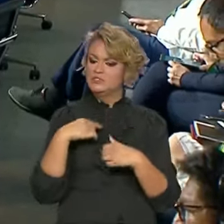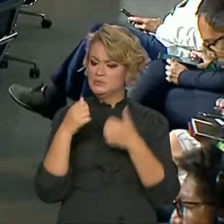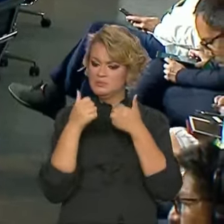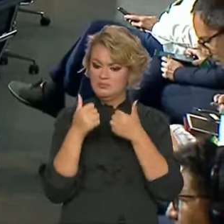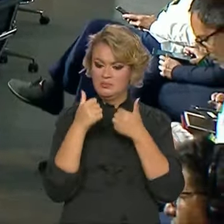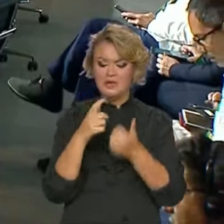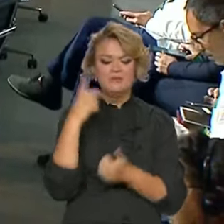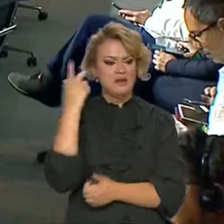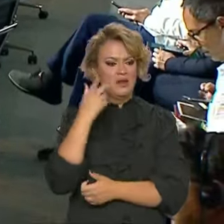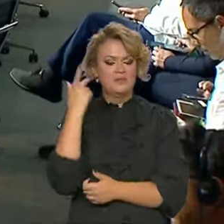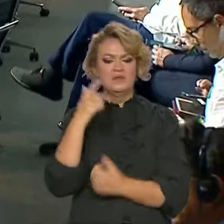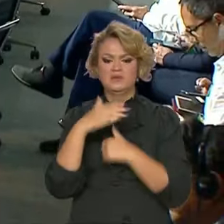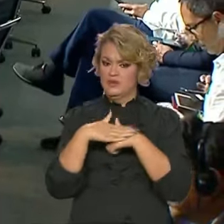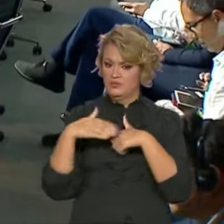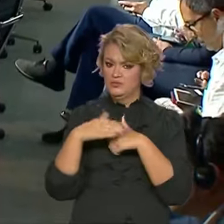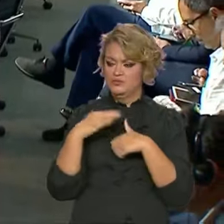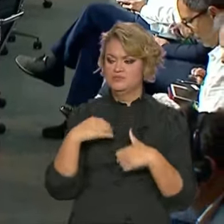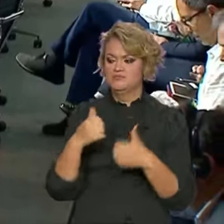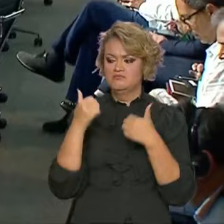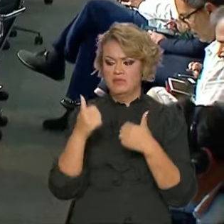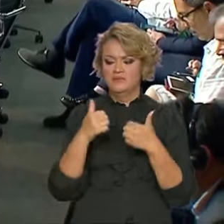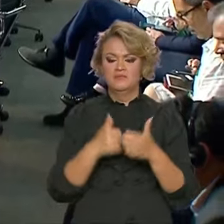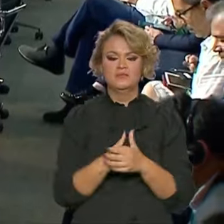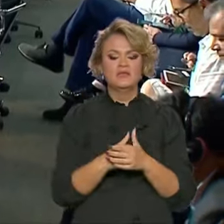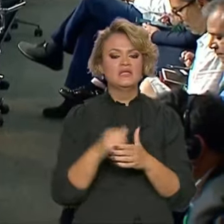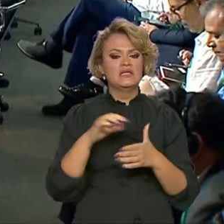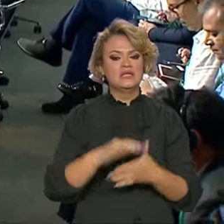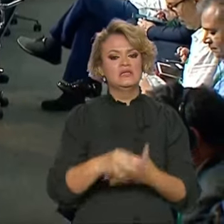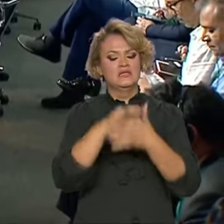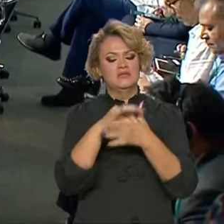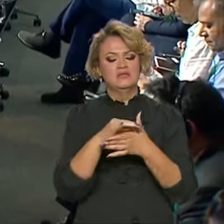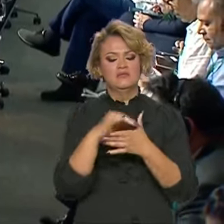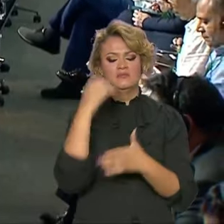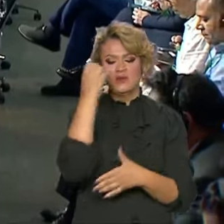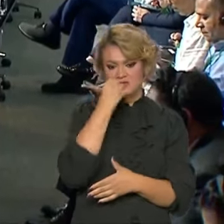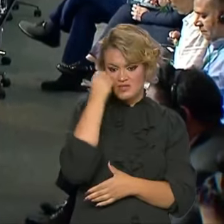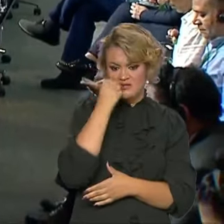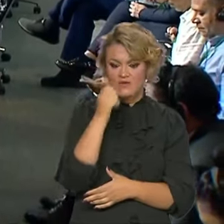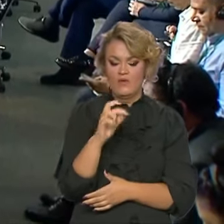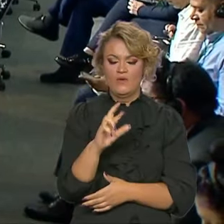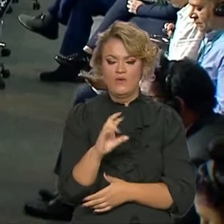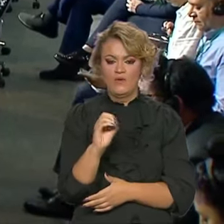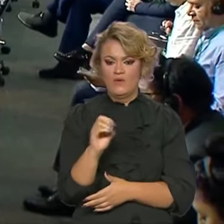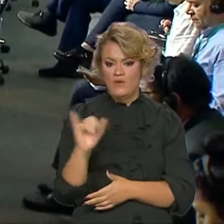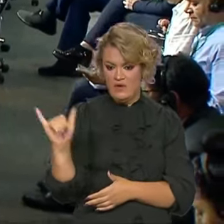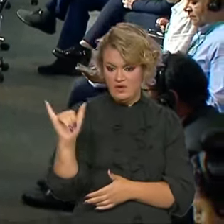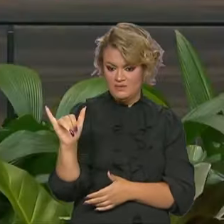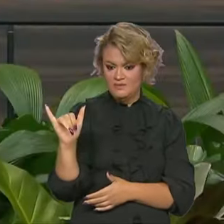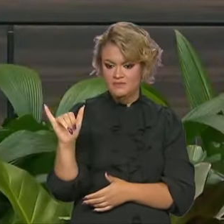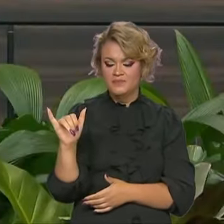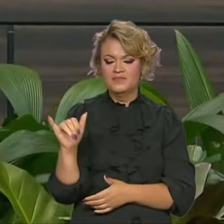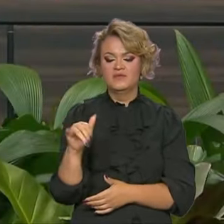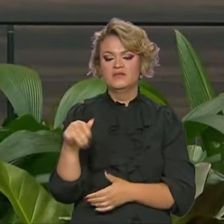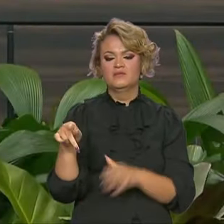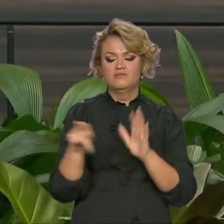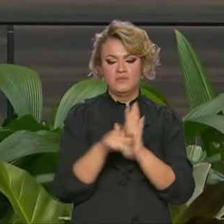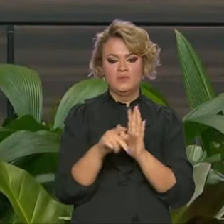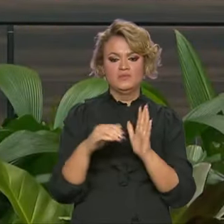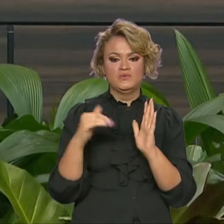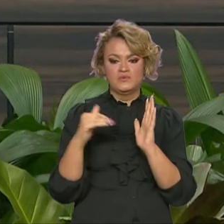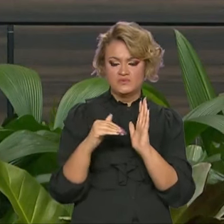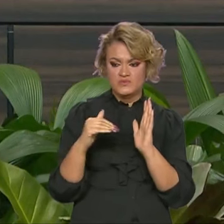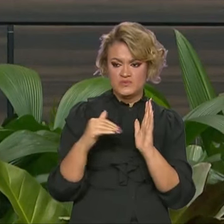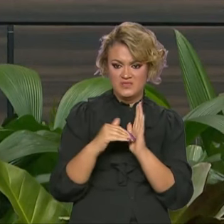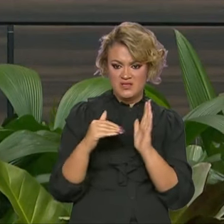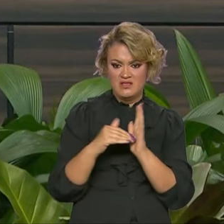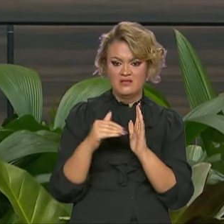pelos parlamentares colombianos, liderados pelo senador Roy Barreiras, do Senado